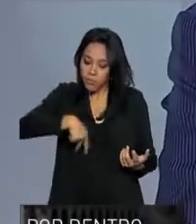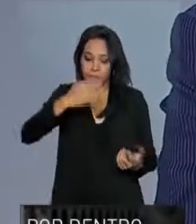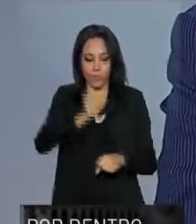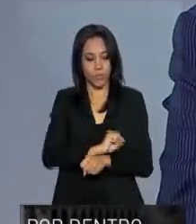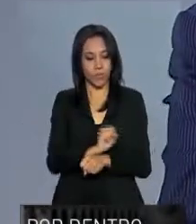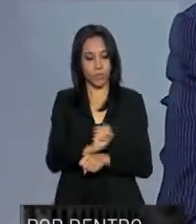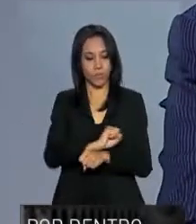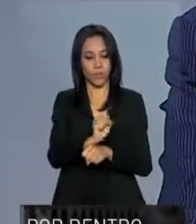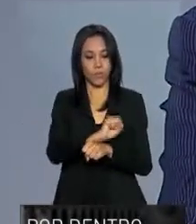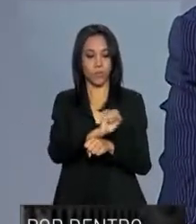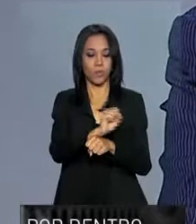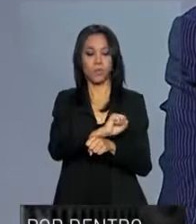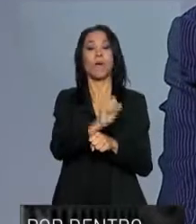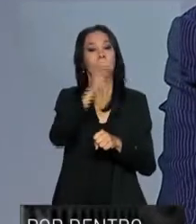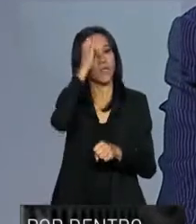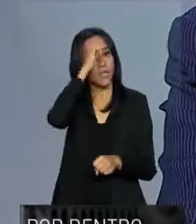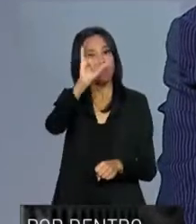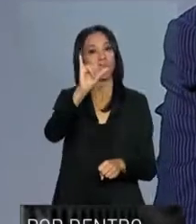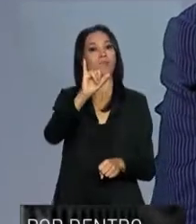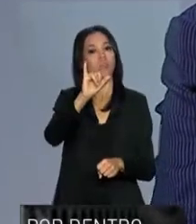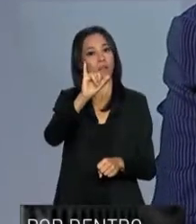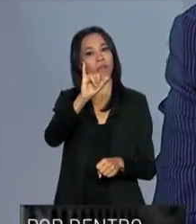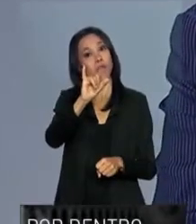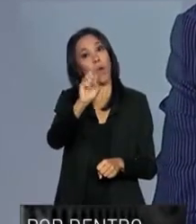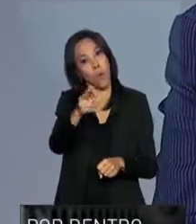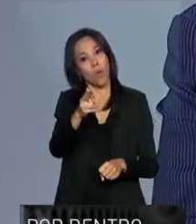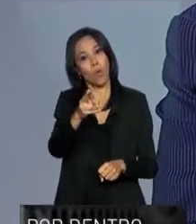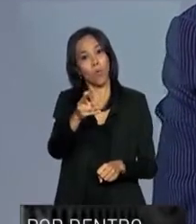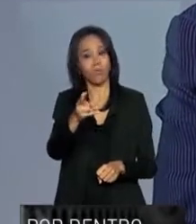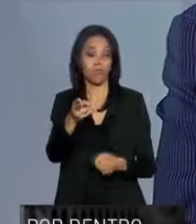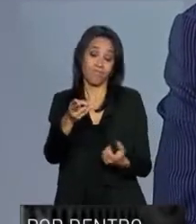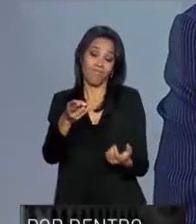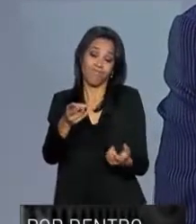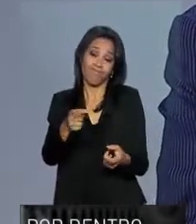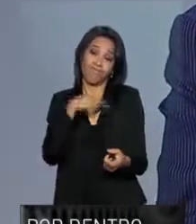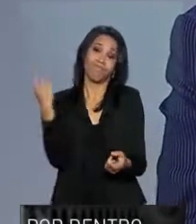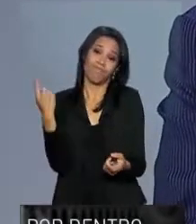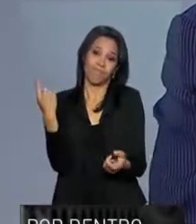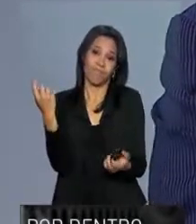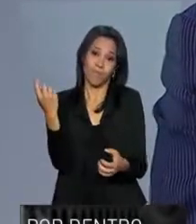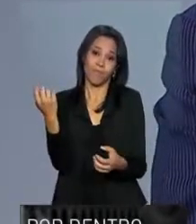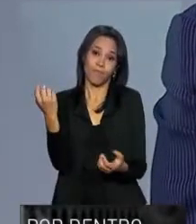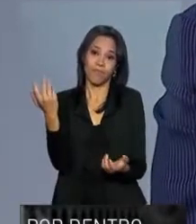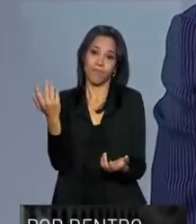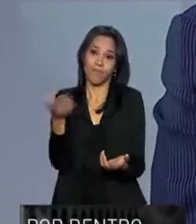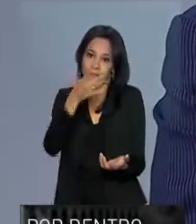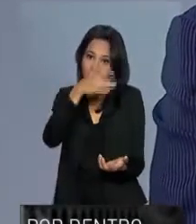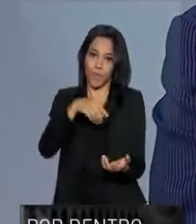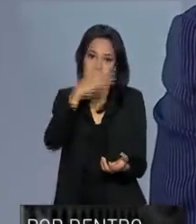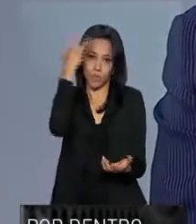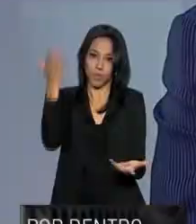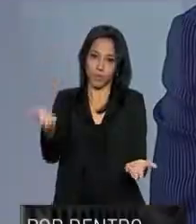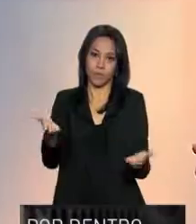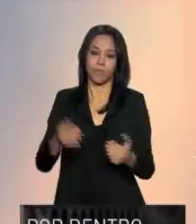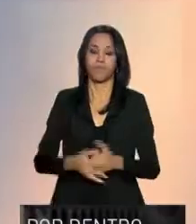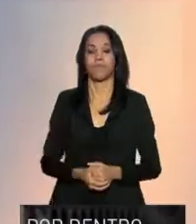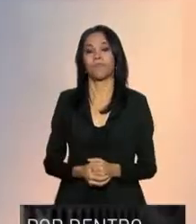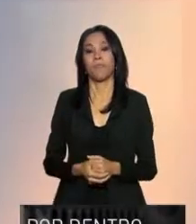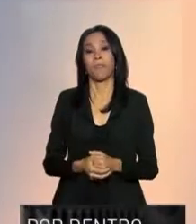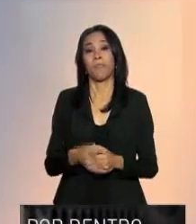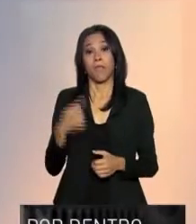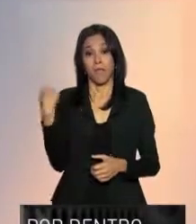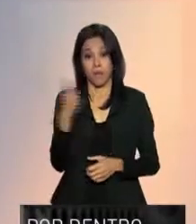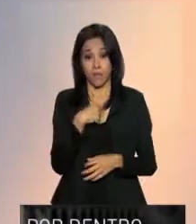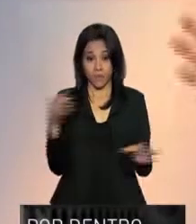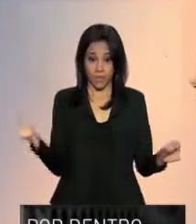permitir que uma vida possa estar continuada o que ele pode é com certeza retirar uma vida de uma outra pessoa ministra para a gente encerrar a nossa